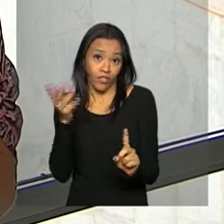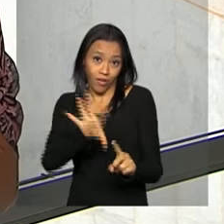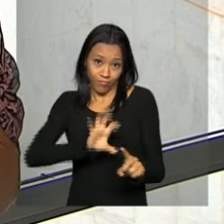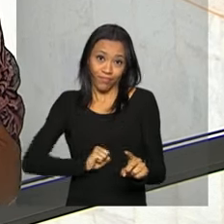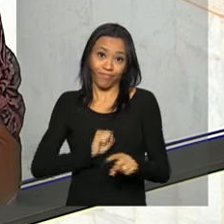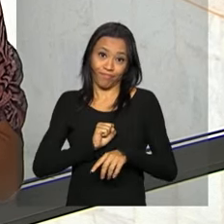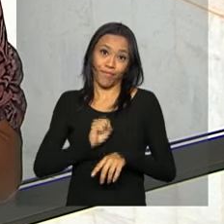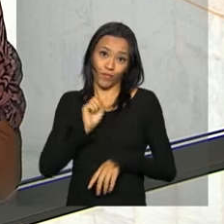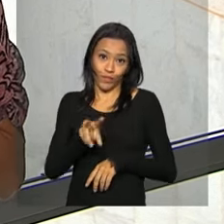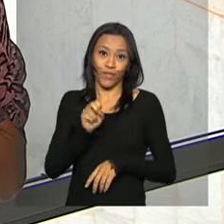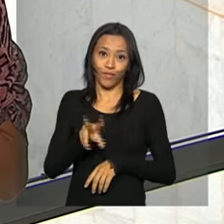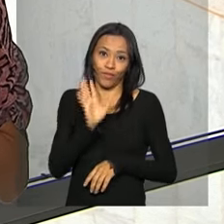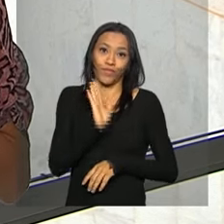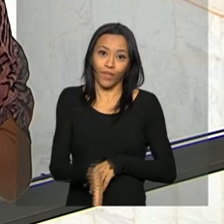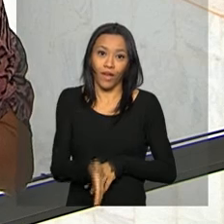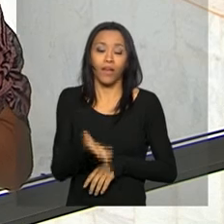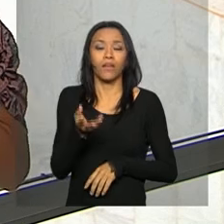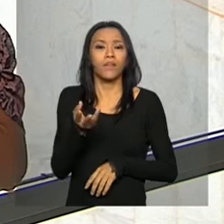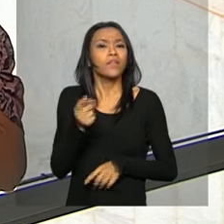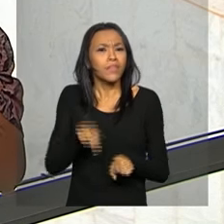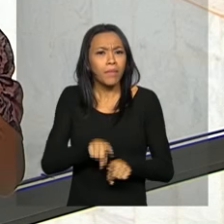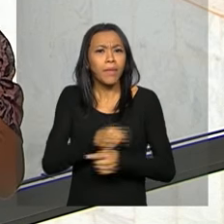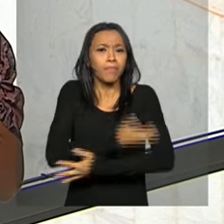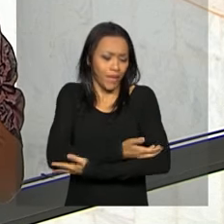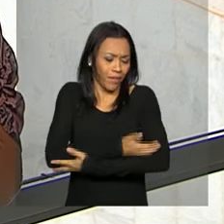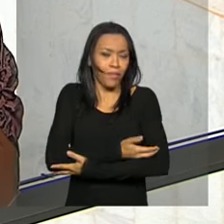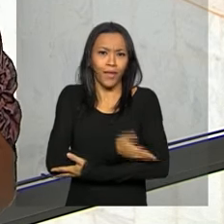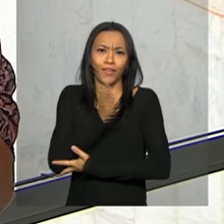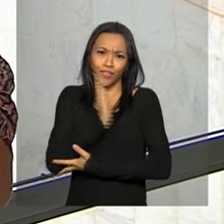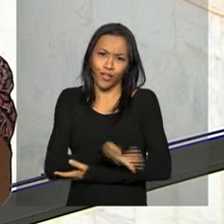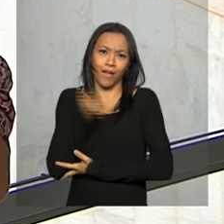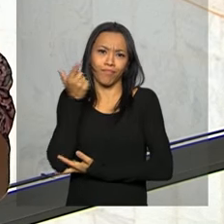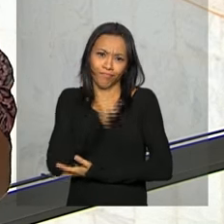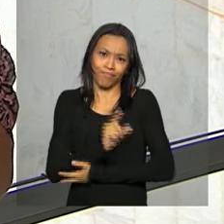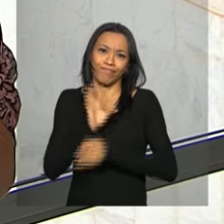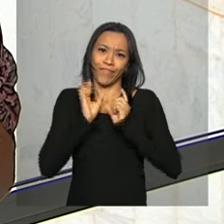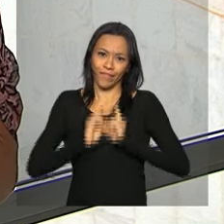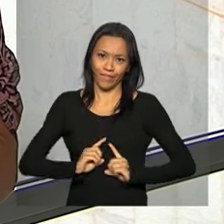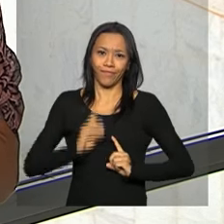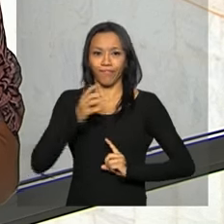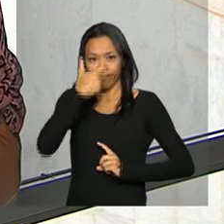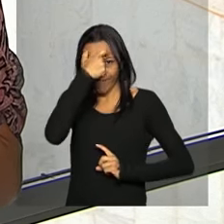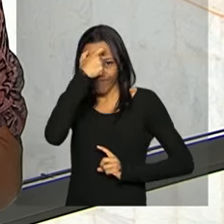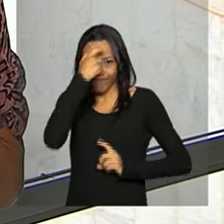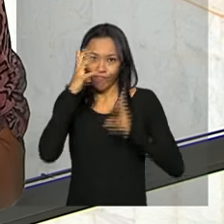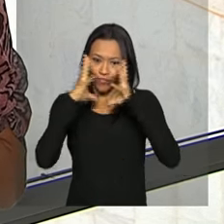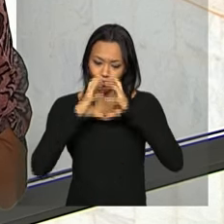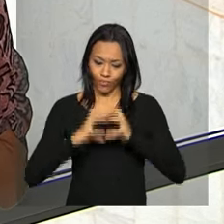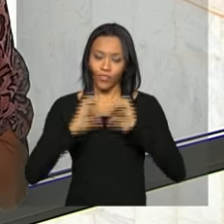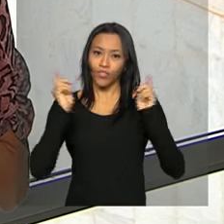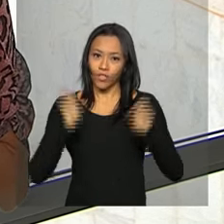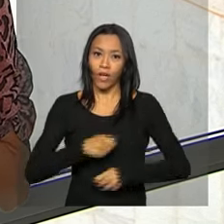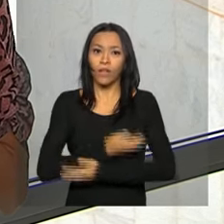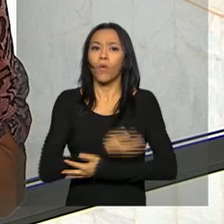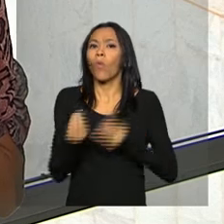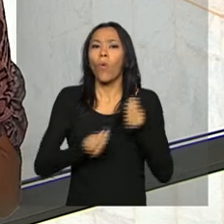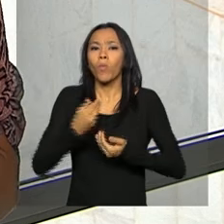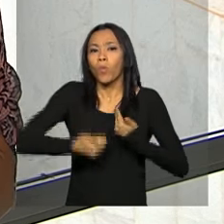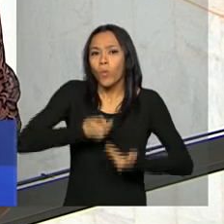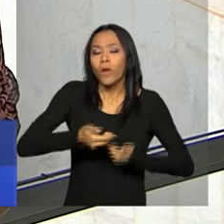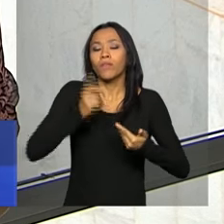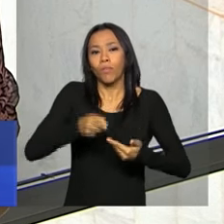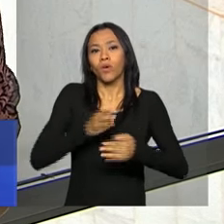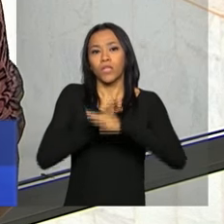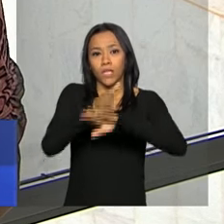pelo Zika vírus e também com recém-nascidos que têm microcefalia. Bom, as inscrições podem ser feitas pelo site